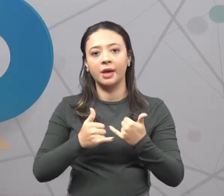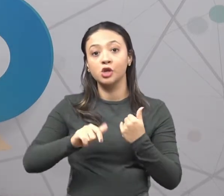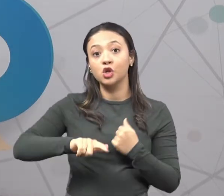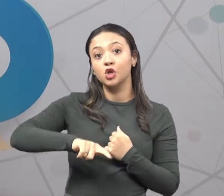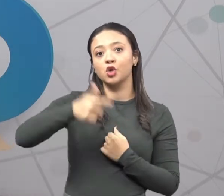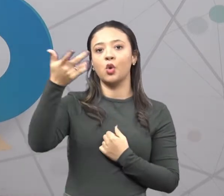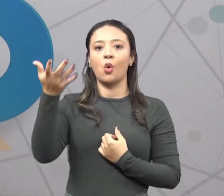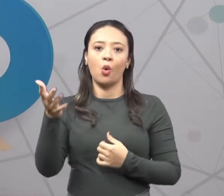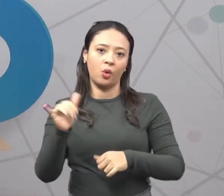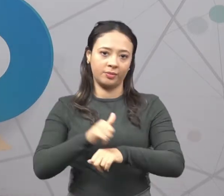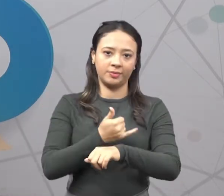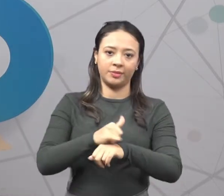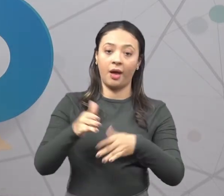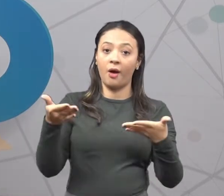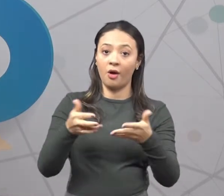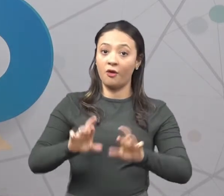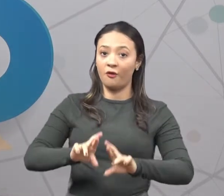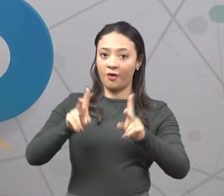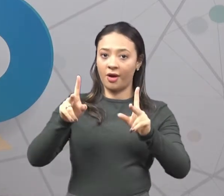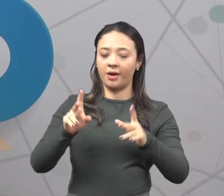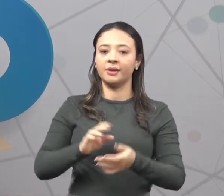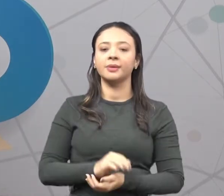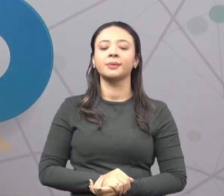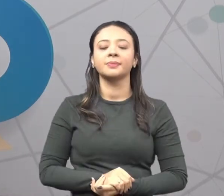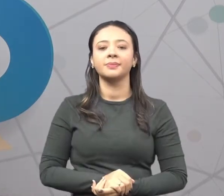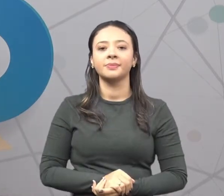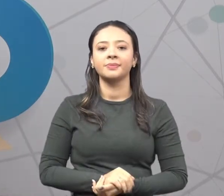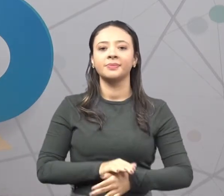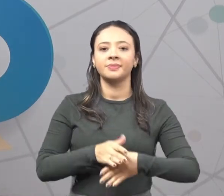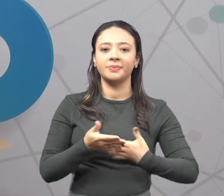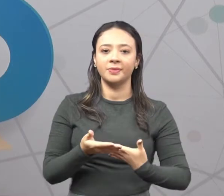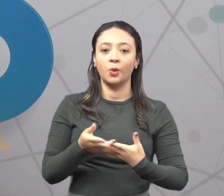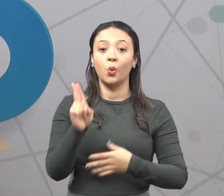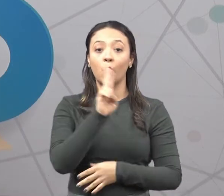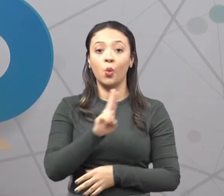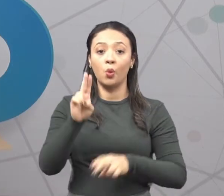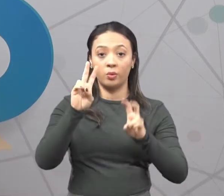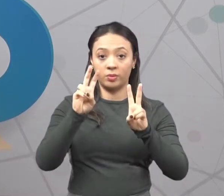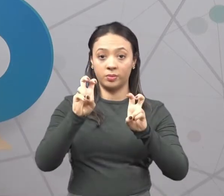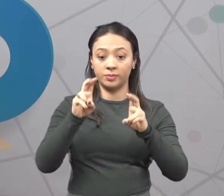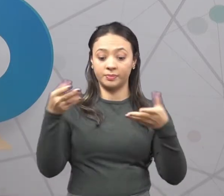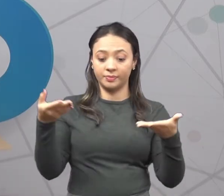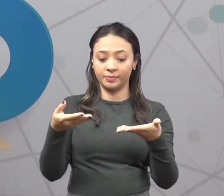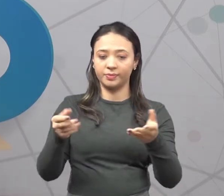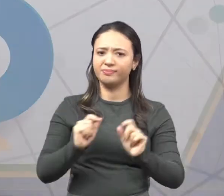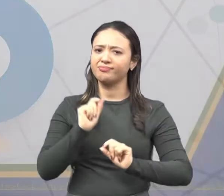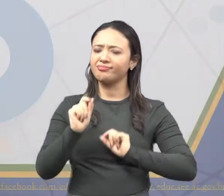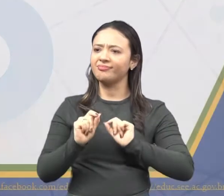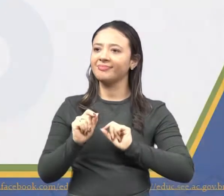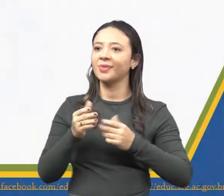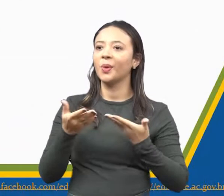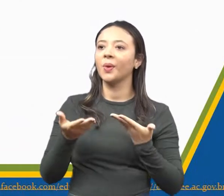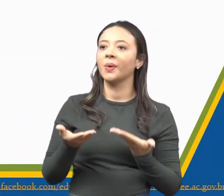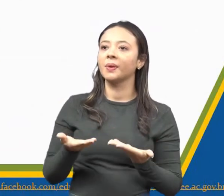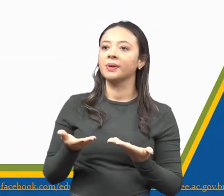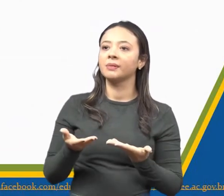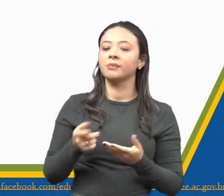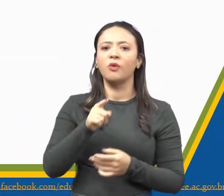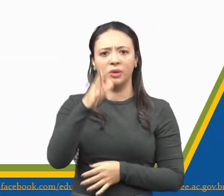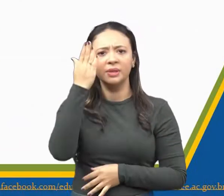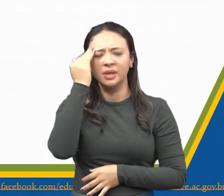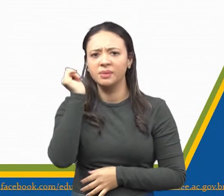outro modo. E agora vamos realizar aqui com este conteúdo. Vamos lá.